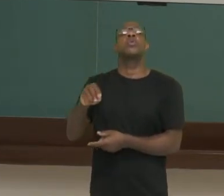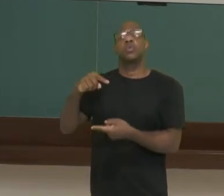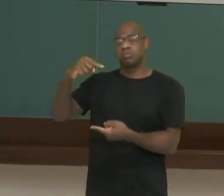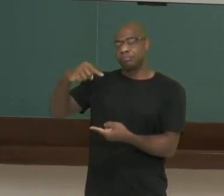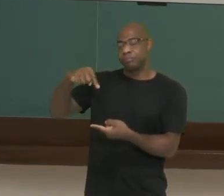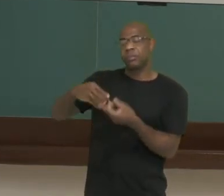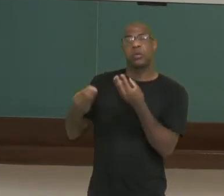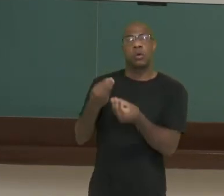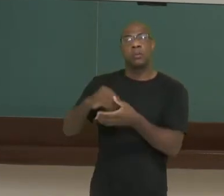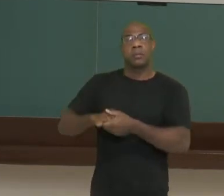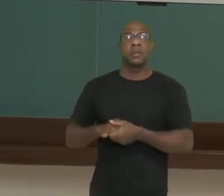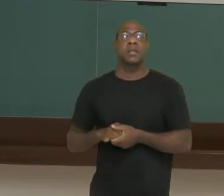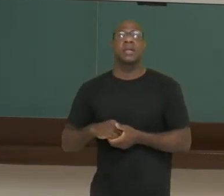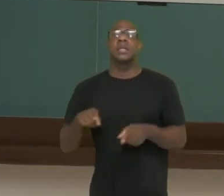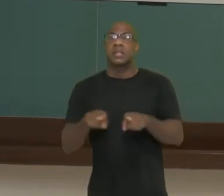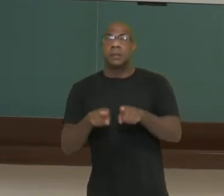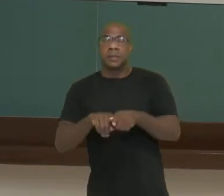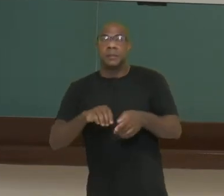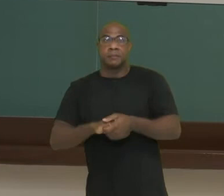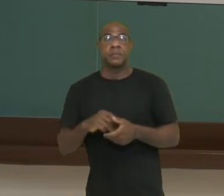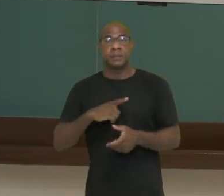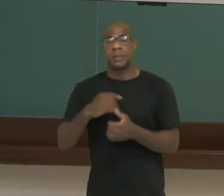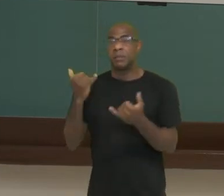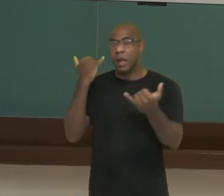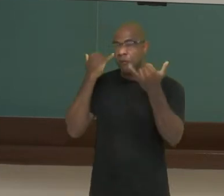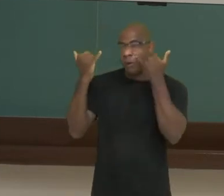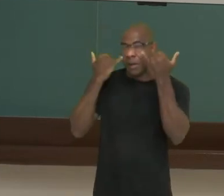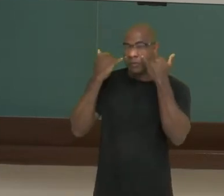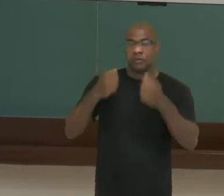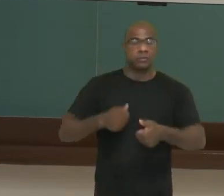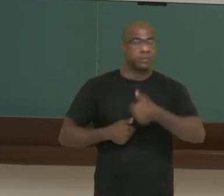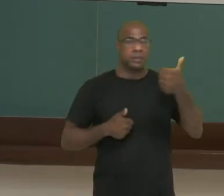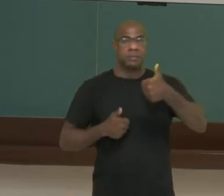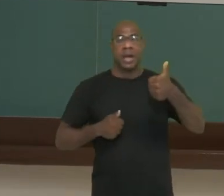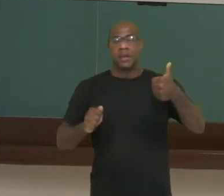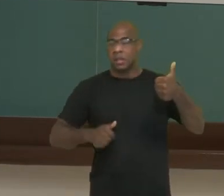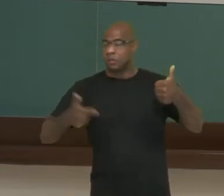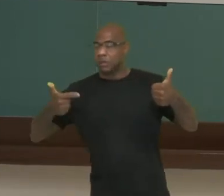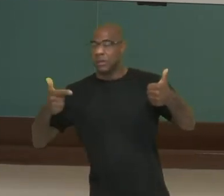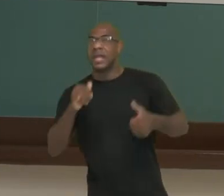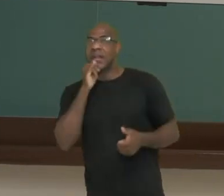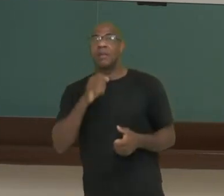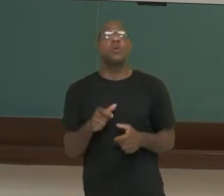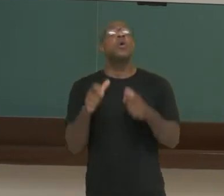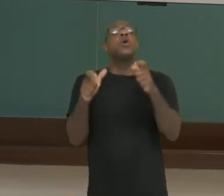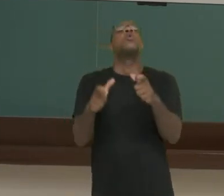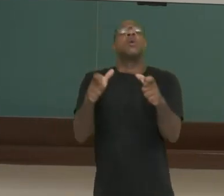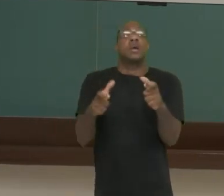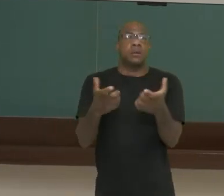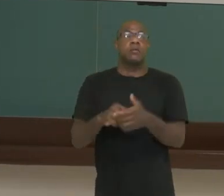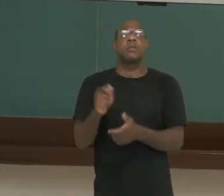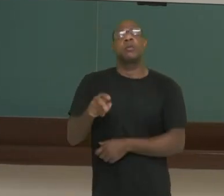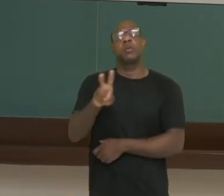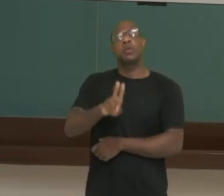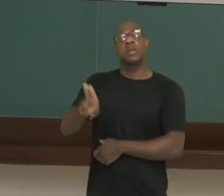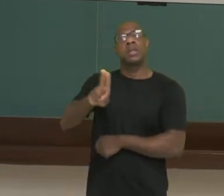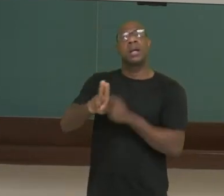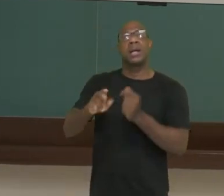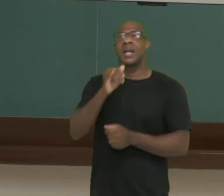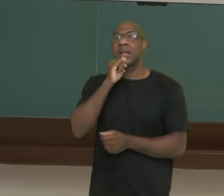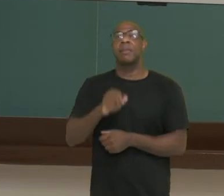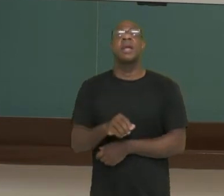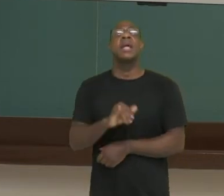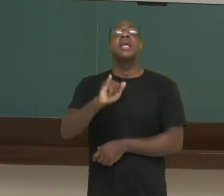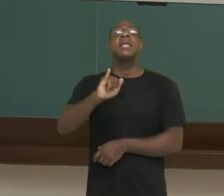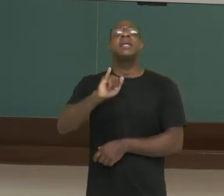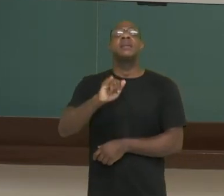dados primários e através de dados secundários. Por exemplo, localização do negócio. Você pode utilizar dados do IBGE,